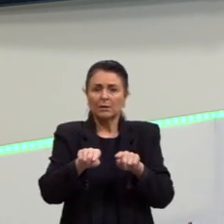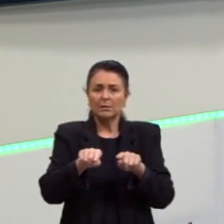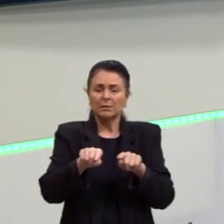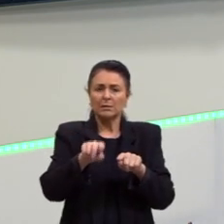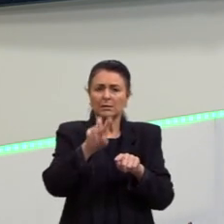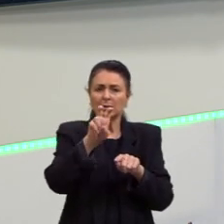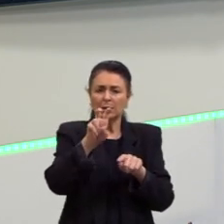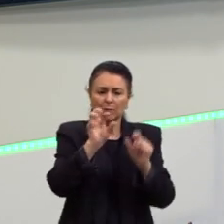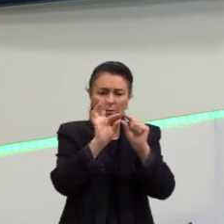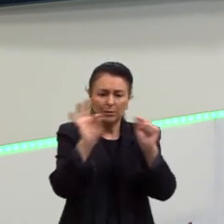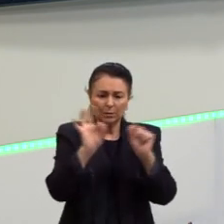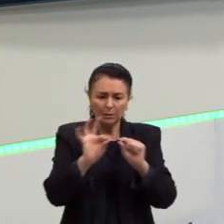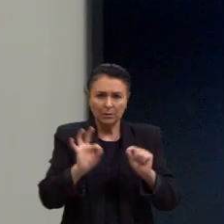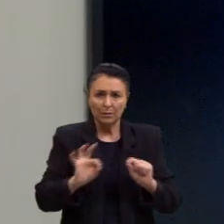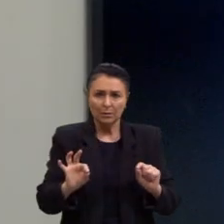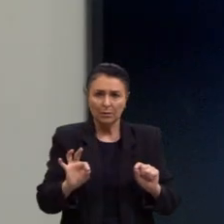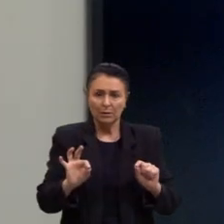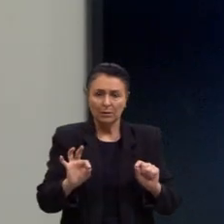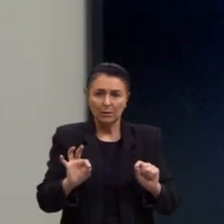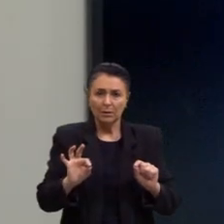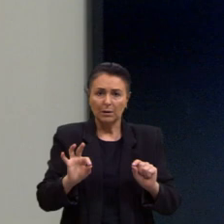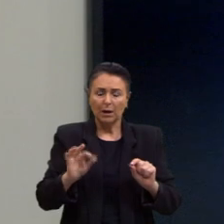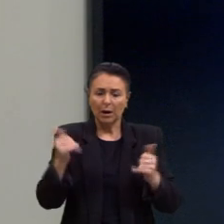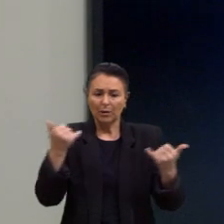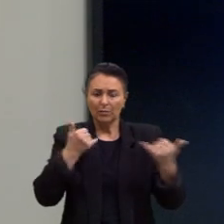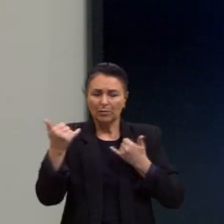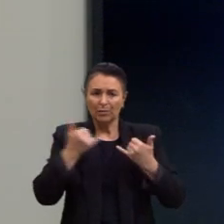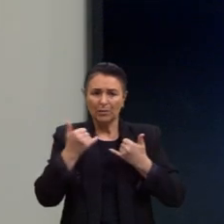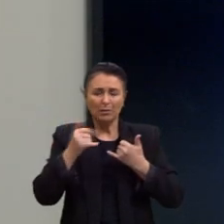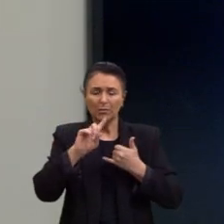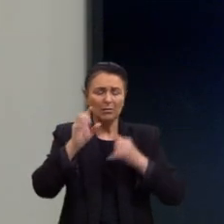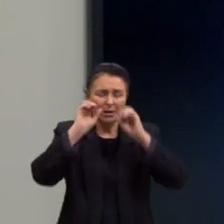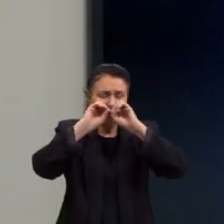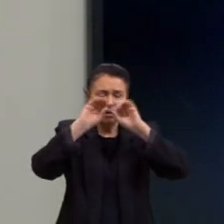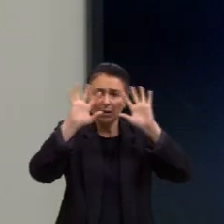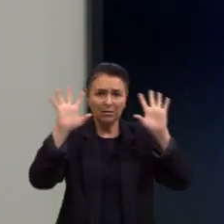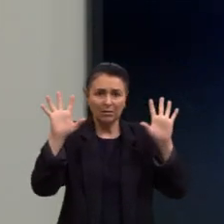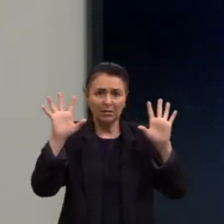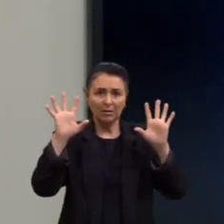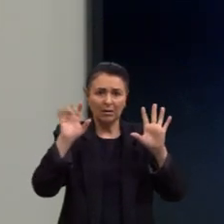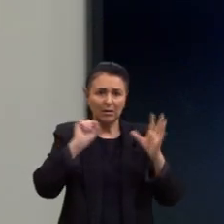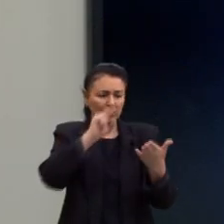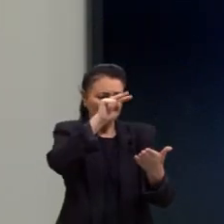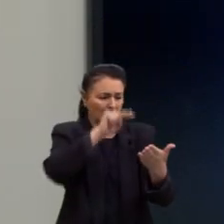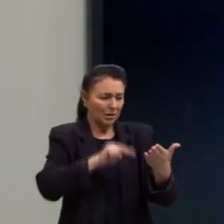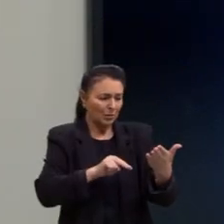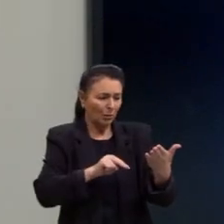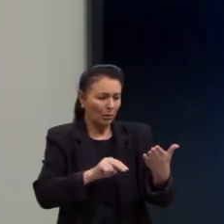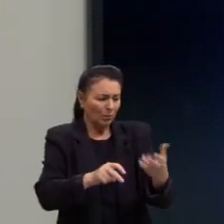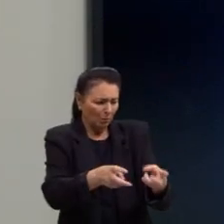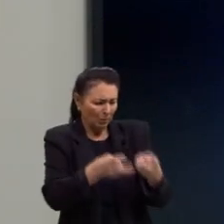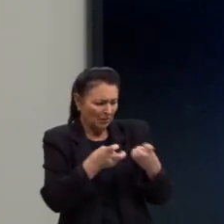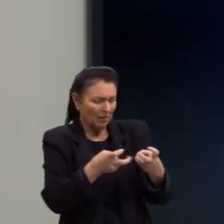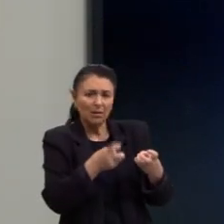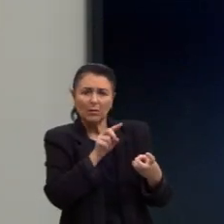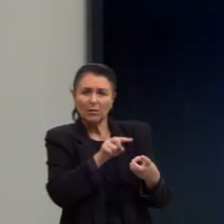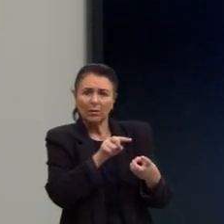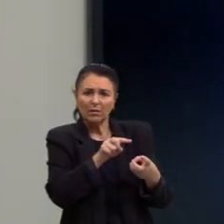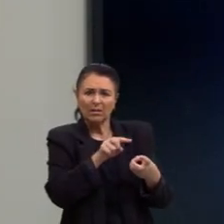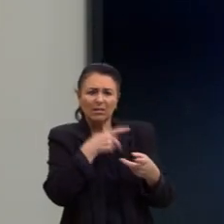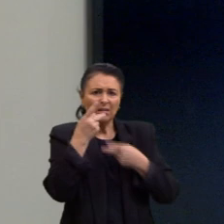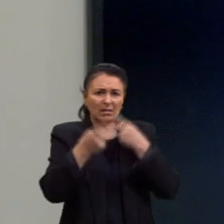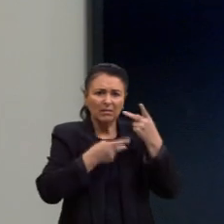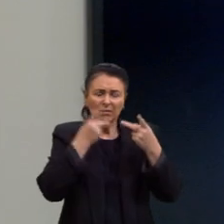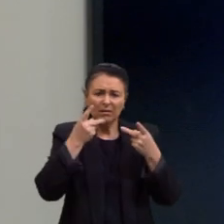informação se embola E aí o leitor não consegue perceber né ué mas o que que esse cara tá falando